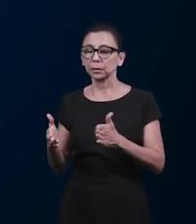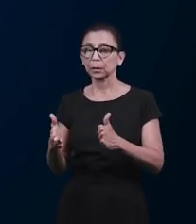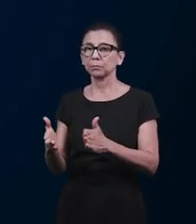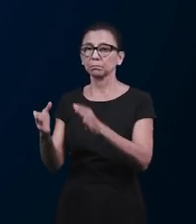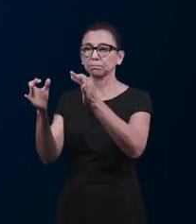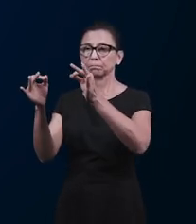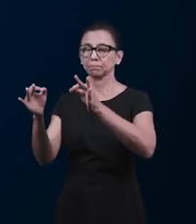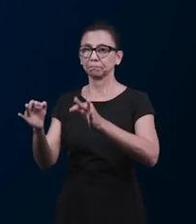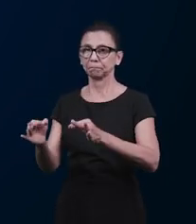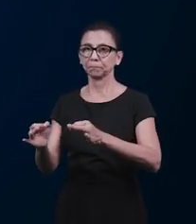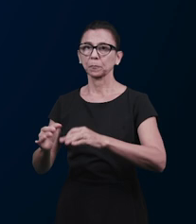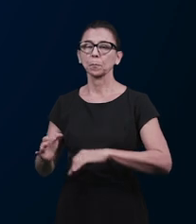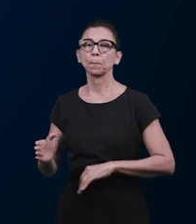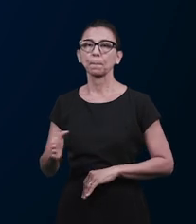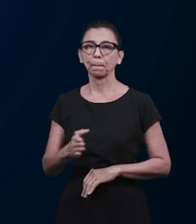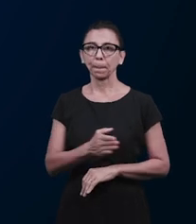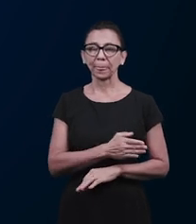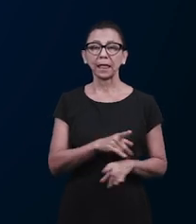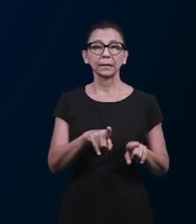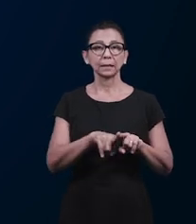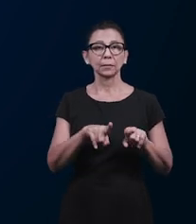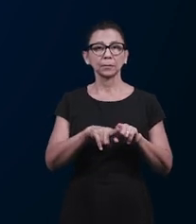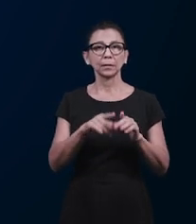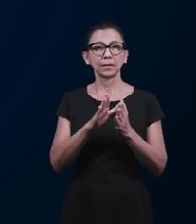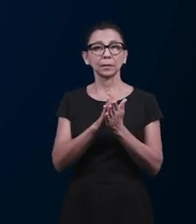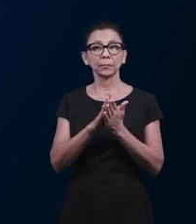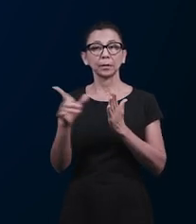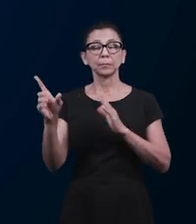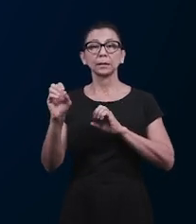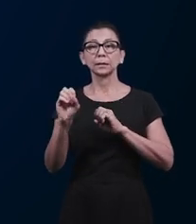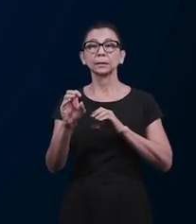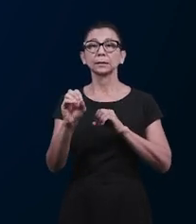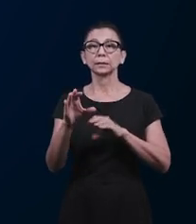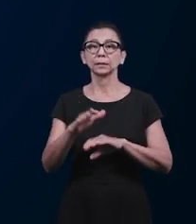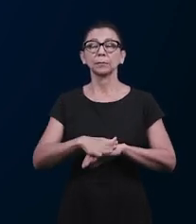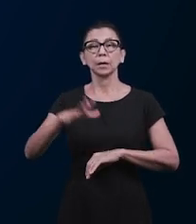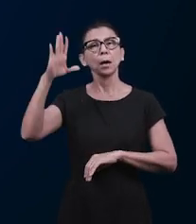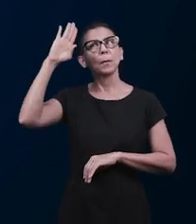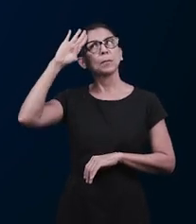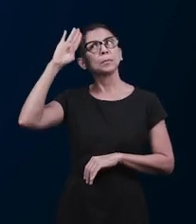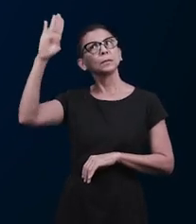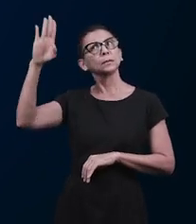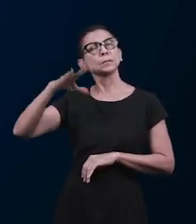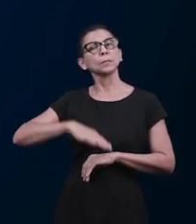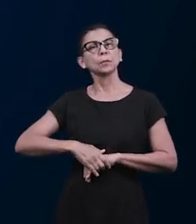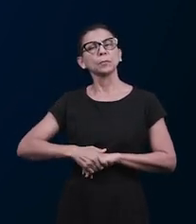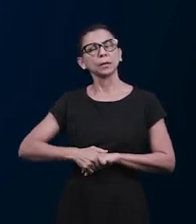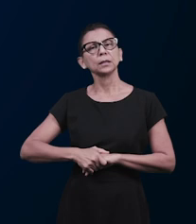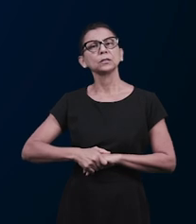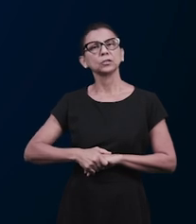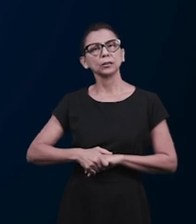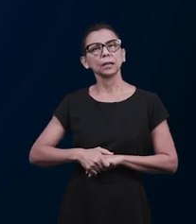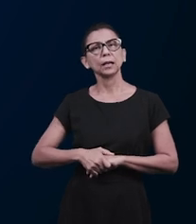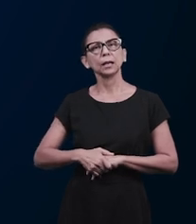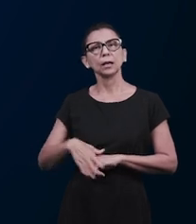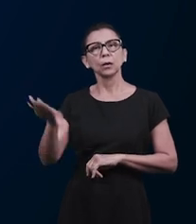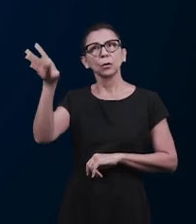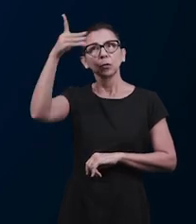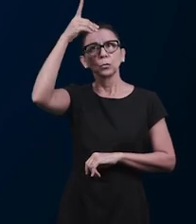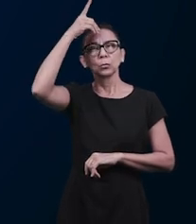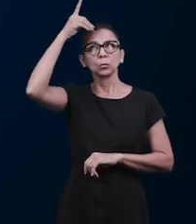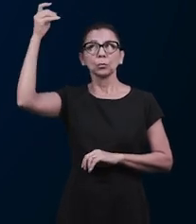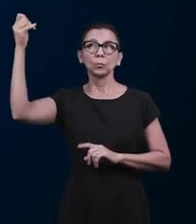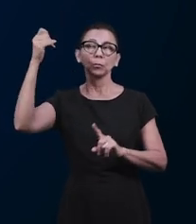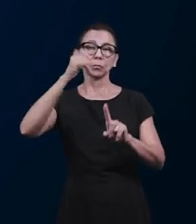Podemos dizer ainda que a palavra nos ensina a buscar principalmente o dom de